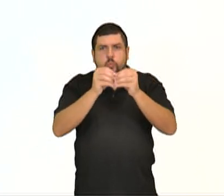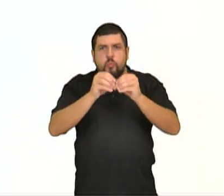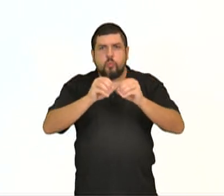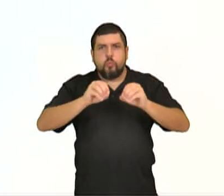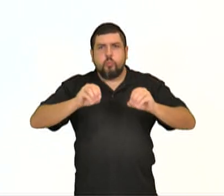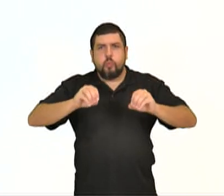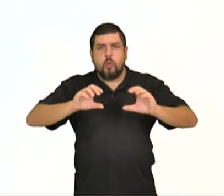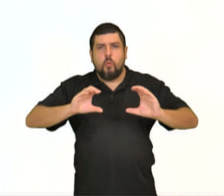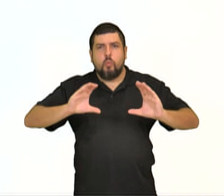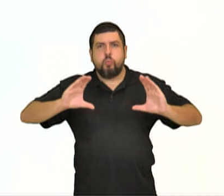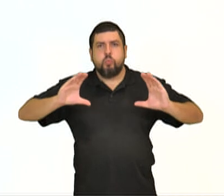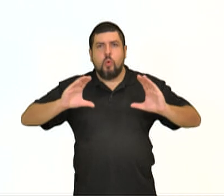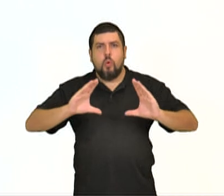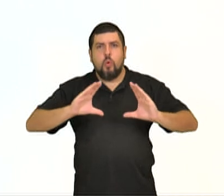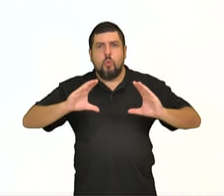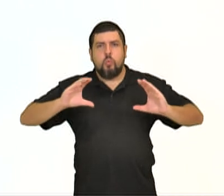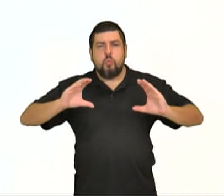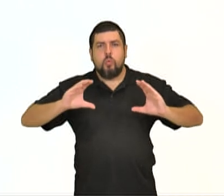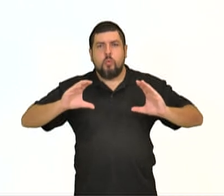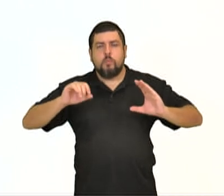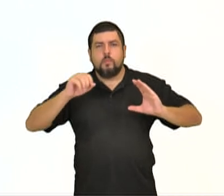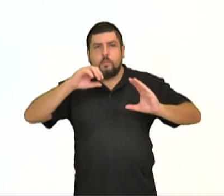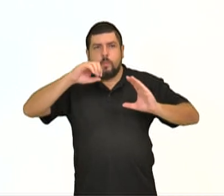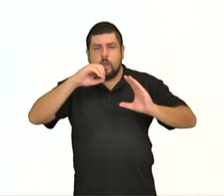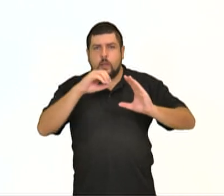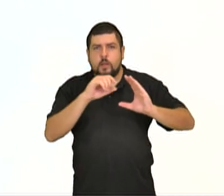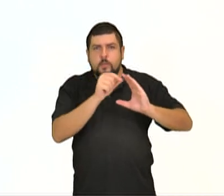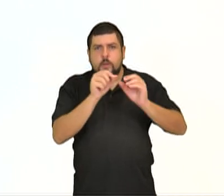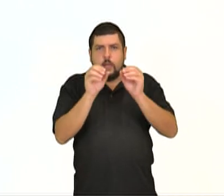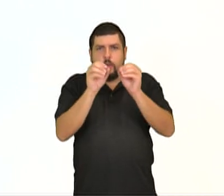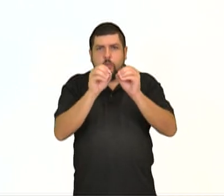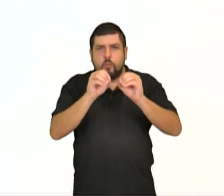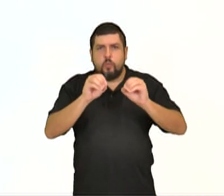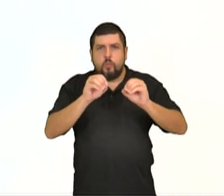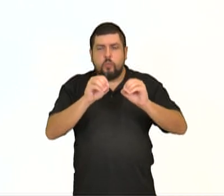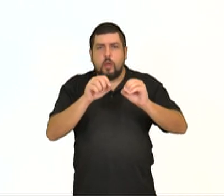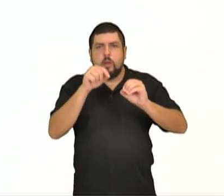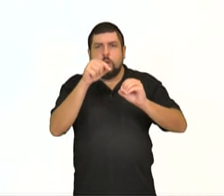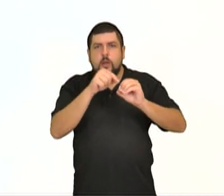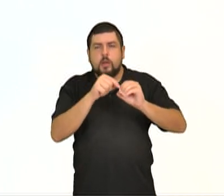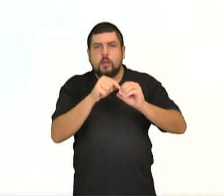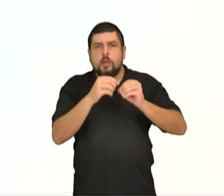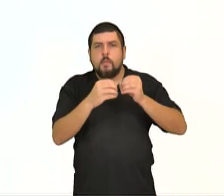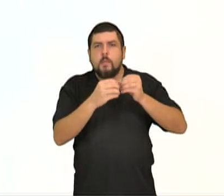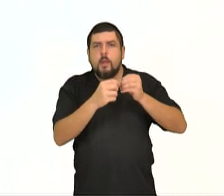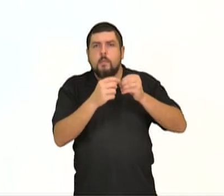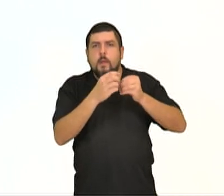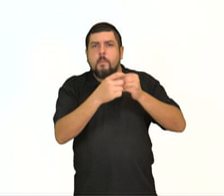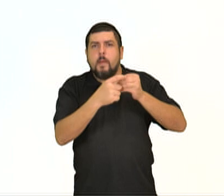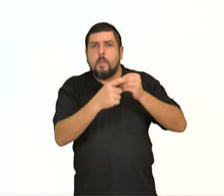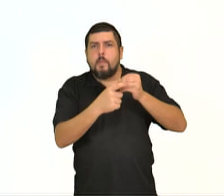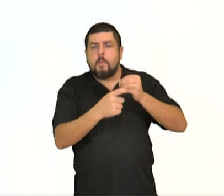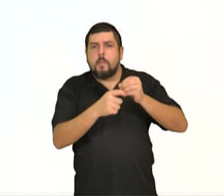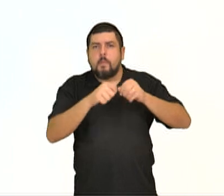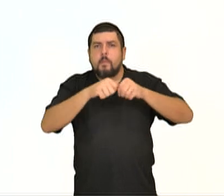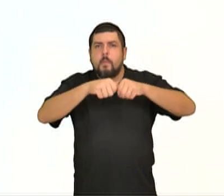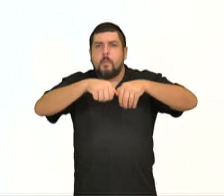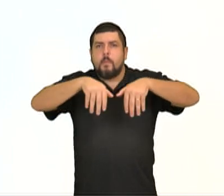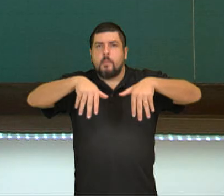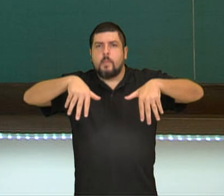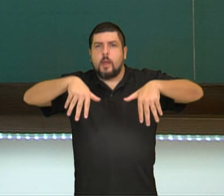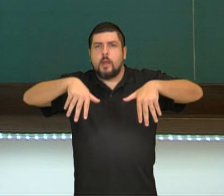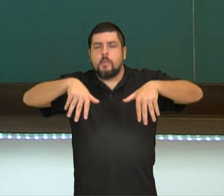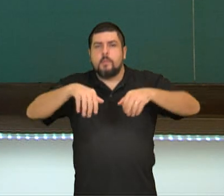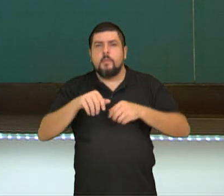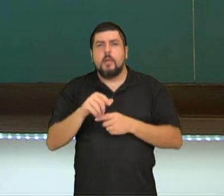dando origem aos brônquios. Os brônquios são essas estruturas que lembram galhos de árvores.